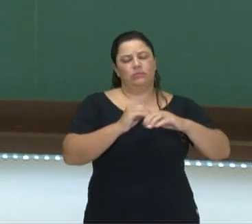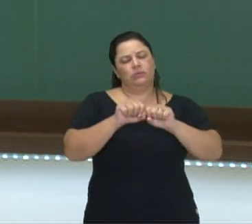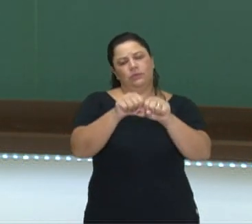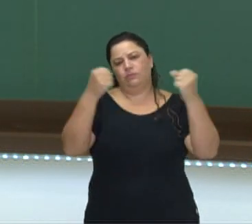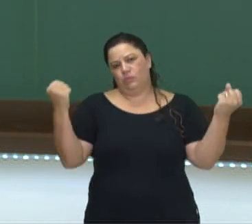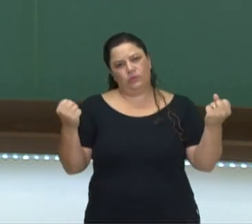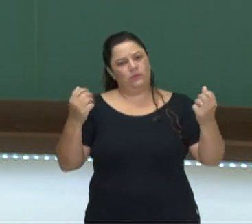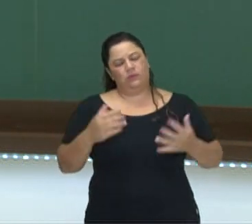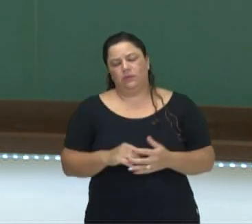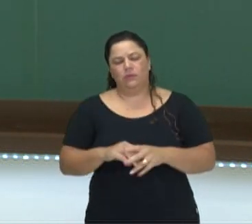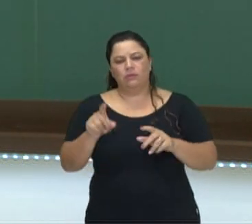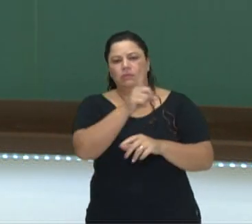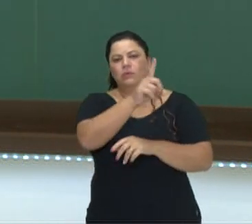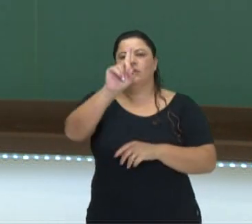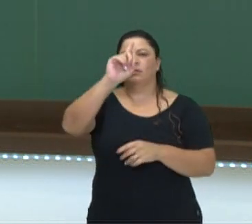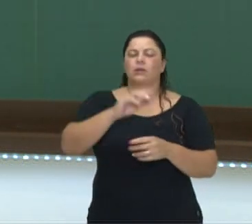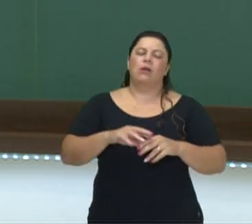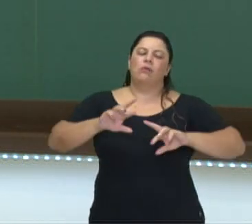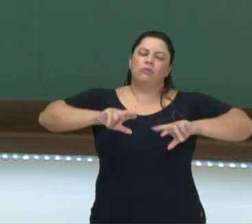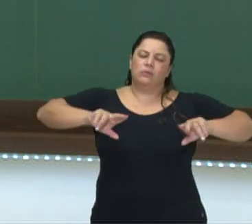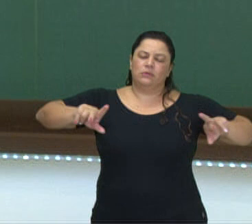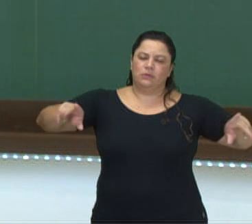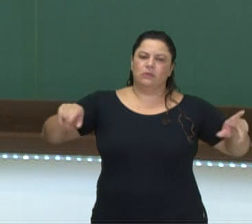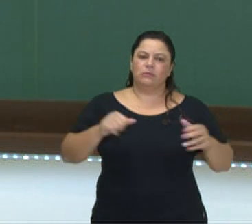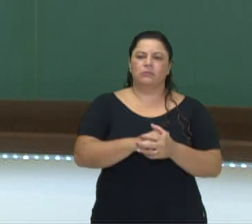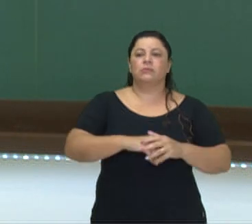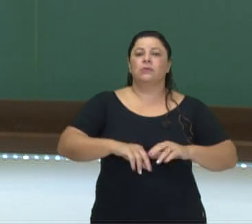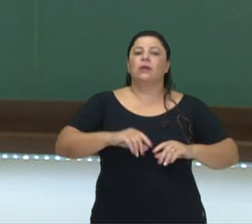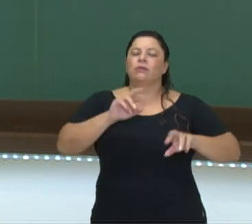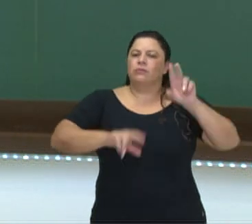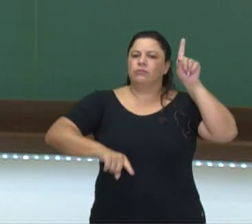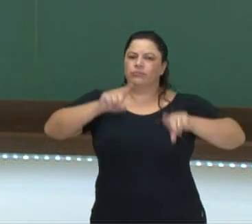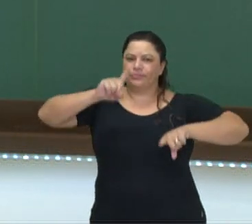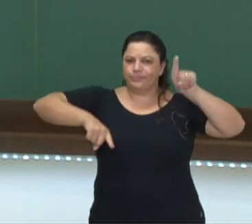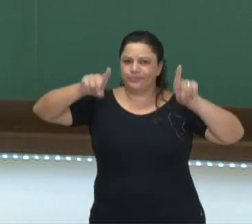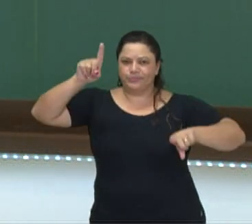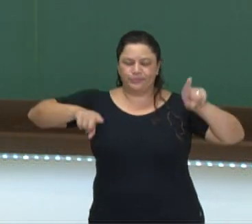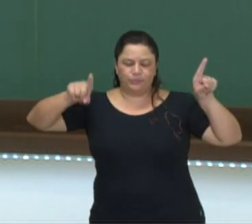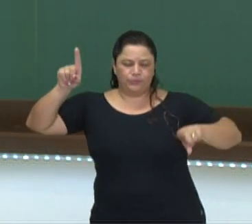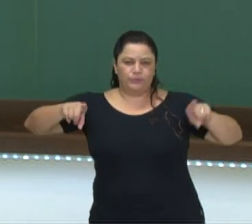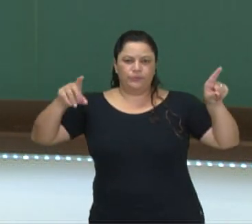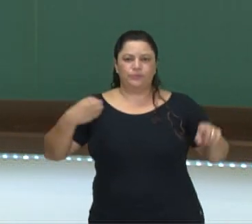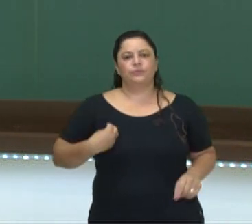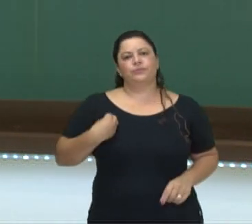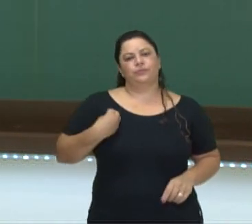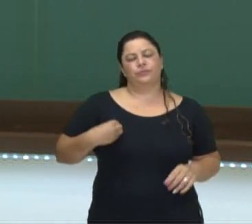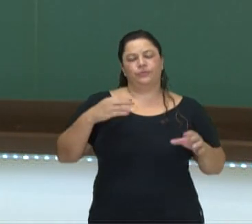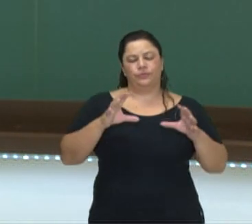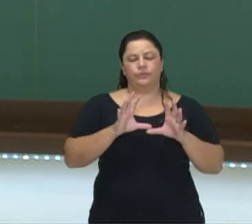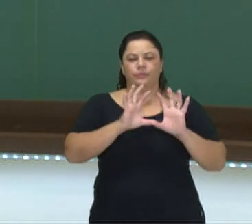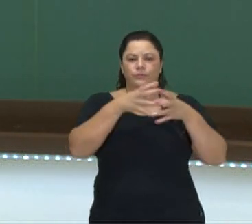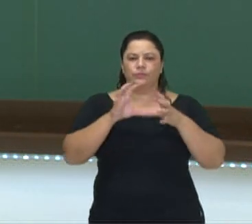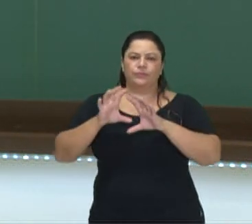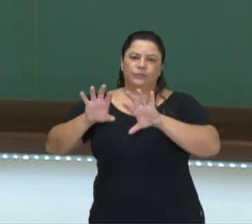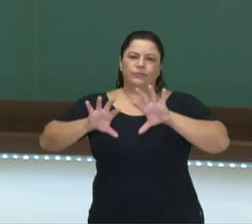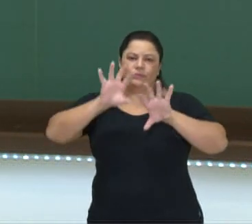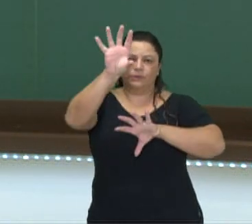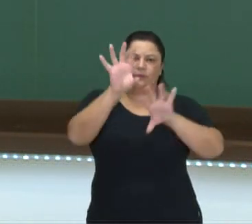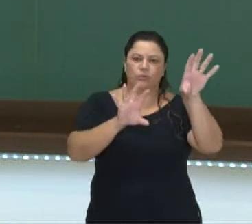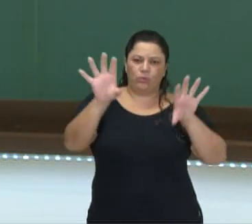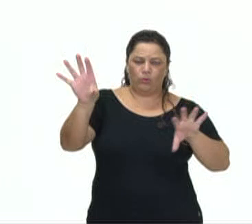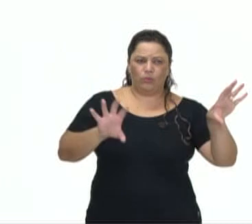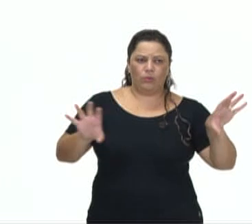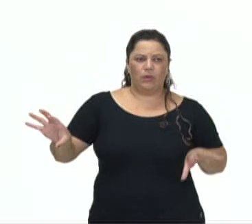Ele vai ter muita diversidade, muita diferença no modo de viver de um lugar para outro do Brasil.